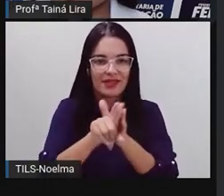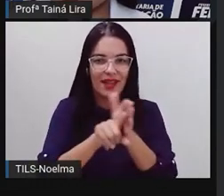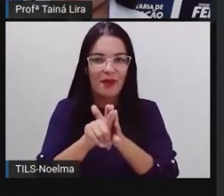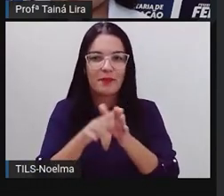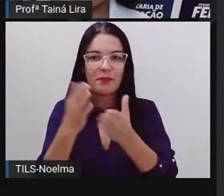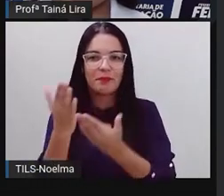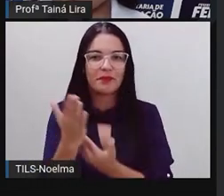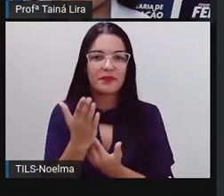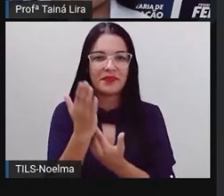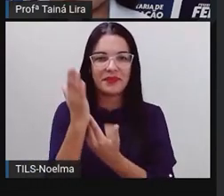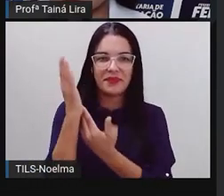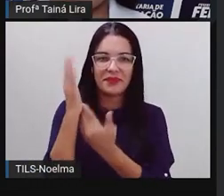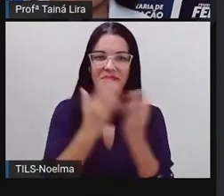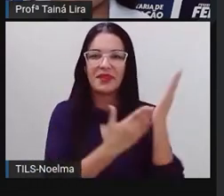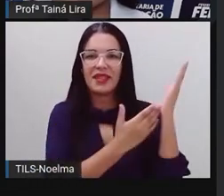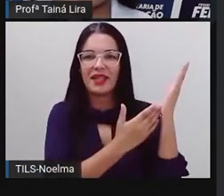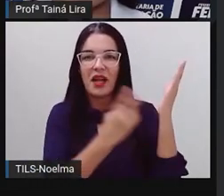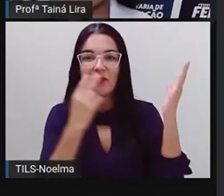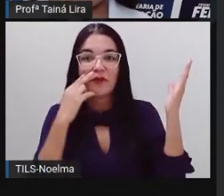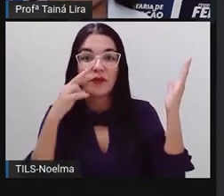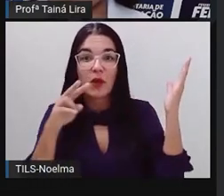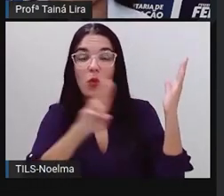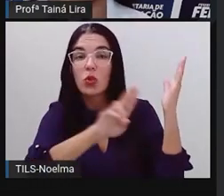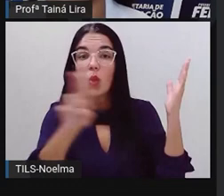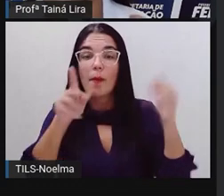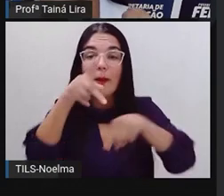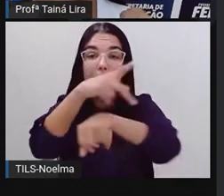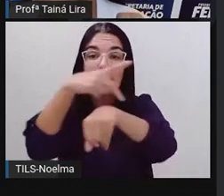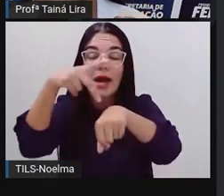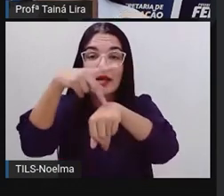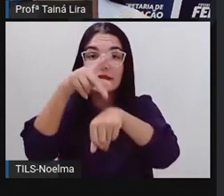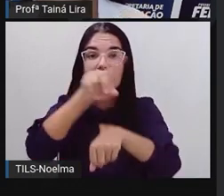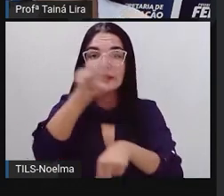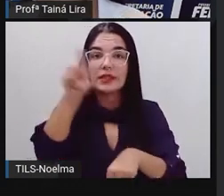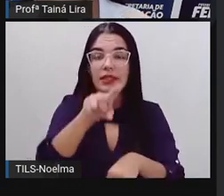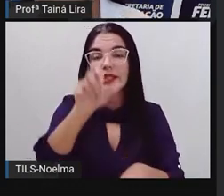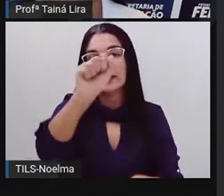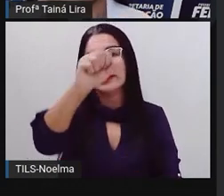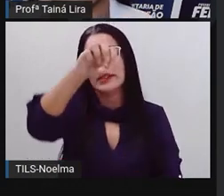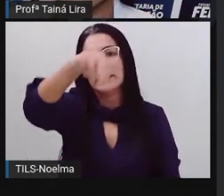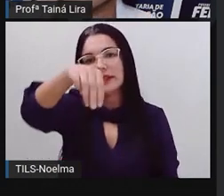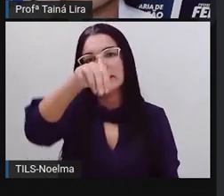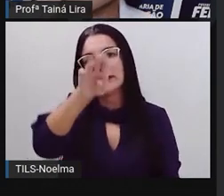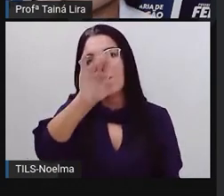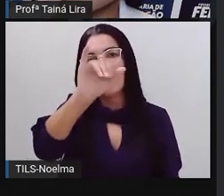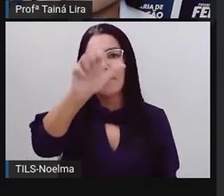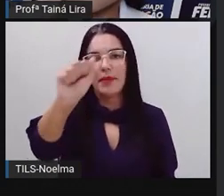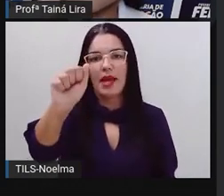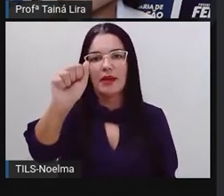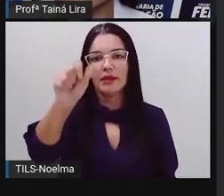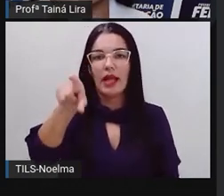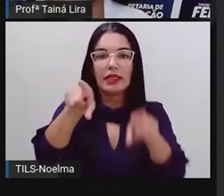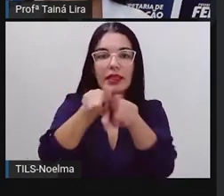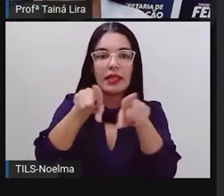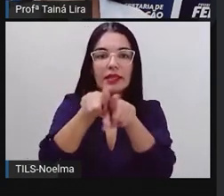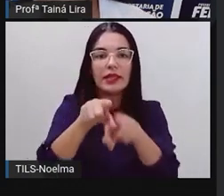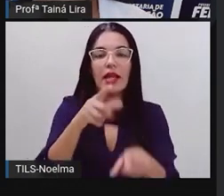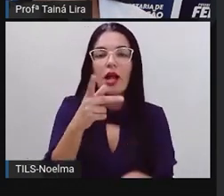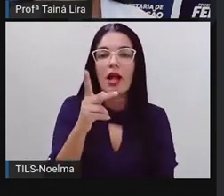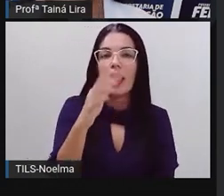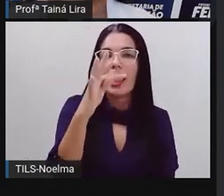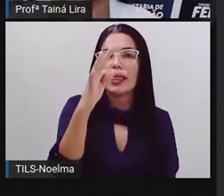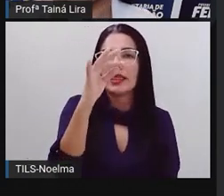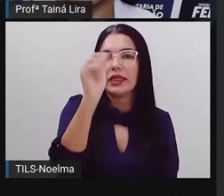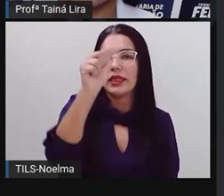lá aqui já abriu um ok é a van biya Então a gente tem aqui a Zâmbia Tanzânia eu